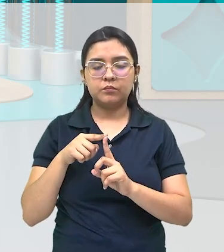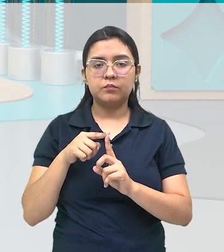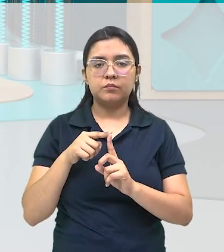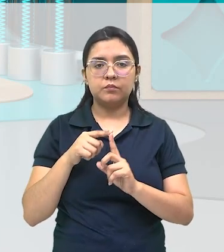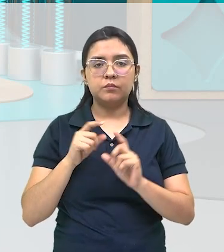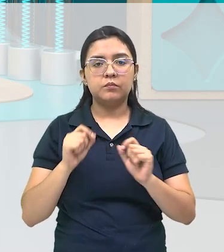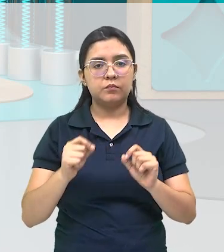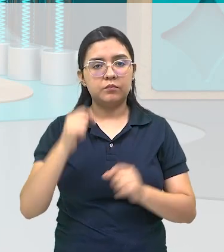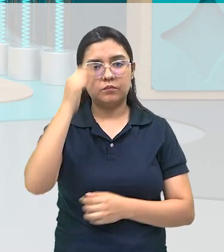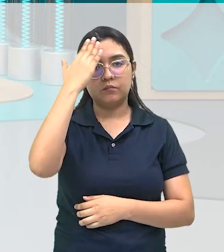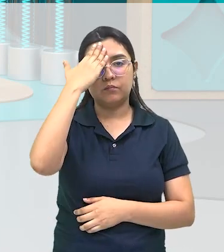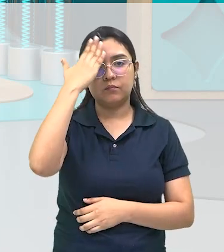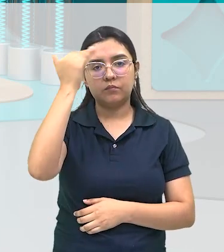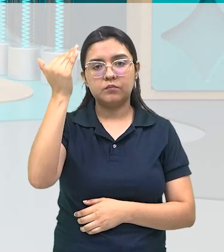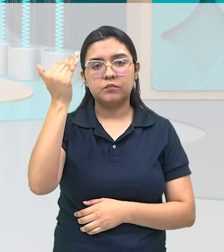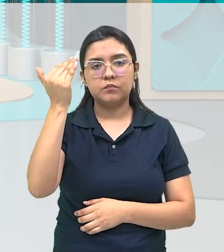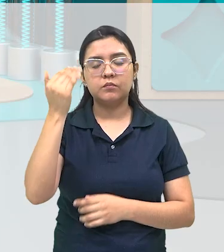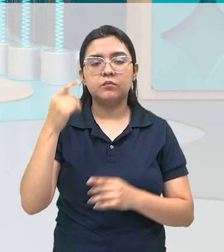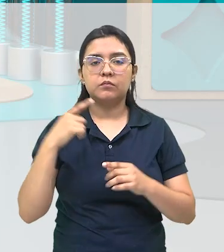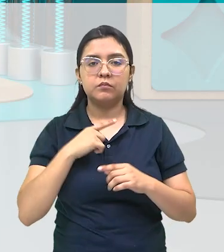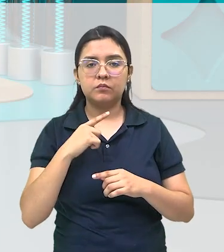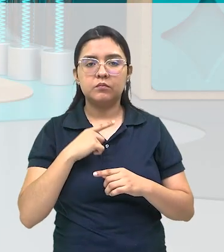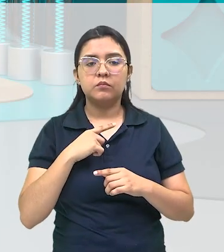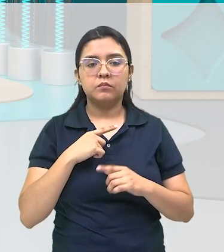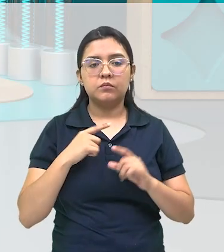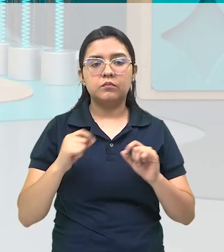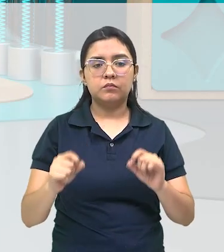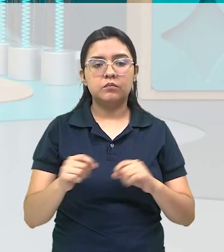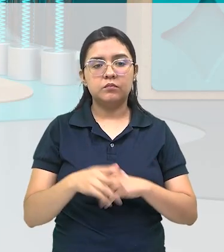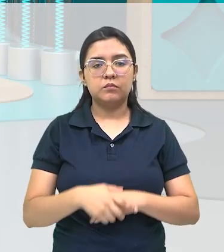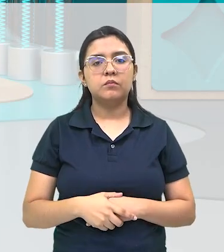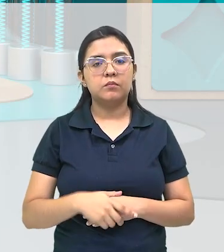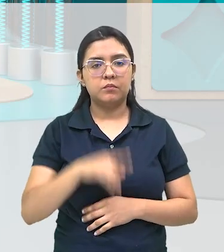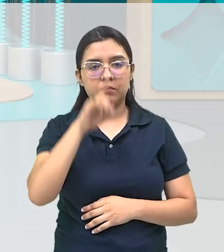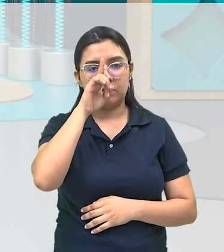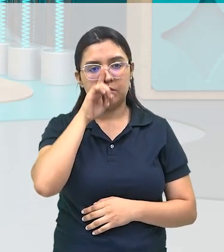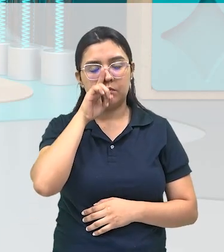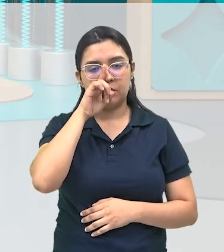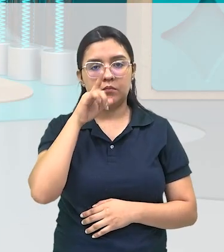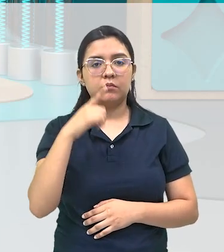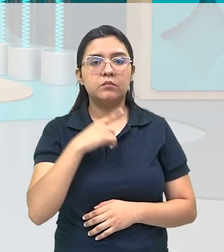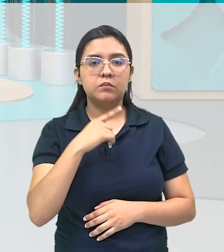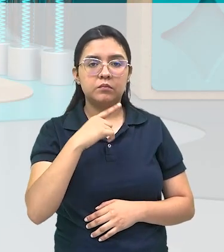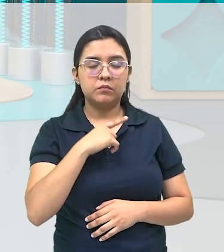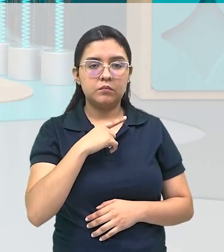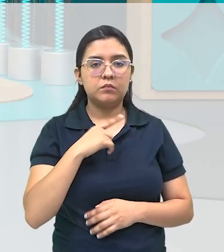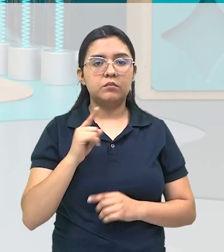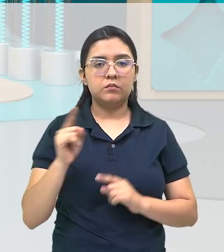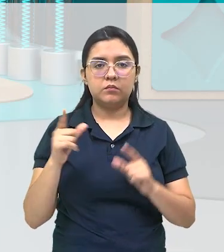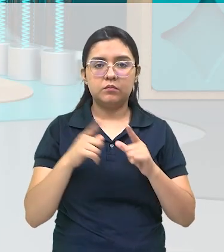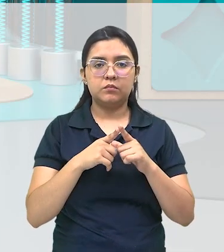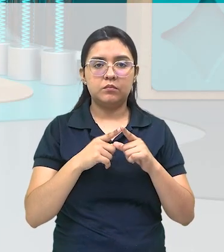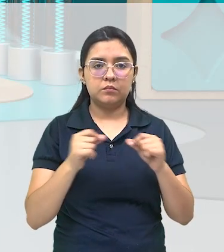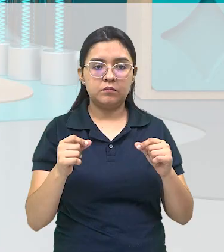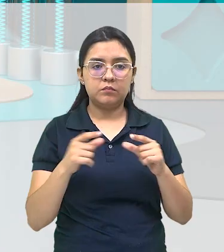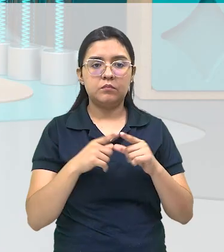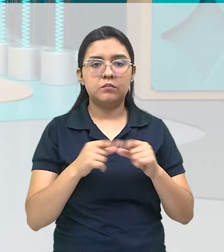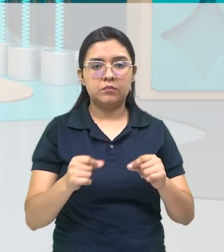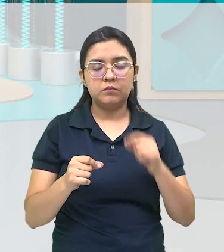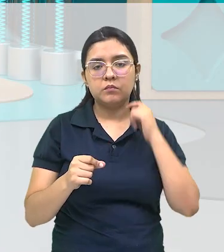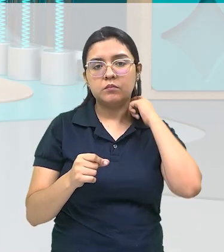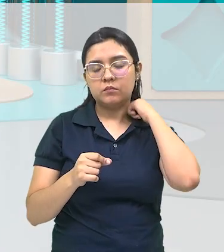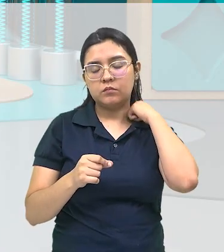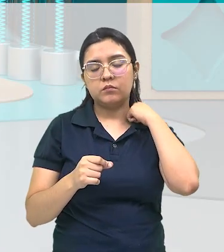muito conhecida e uma das mais mortais que tem lá no Japão, né? Ele foi discípulo